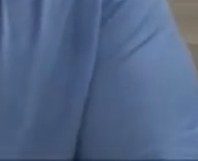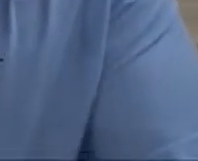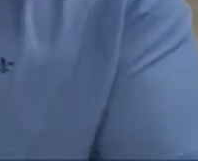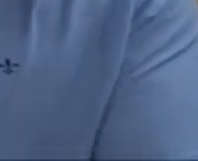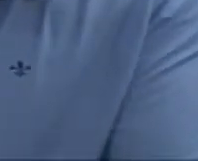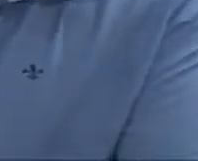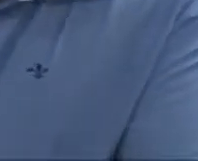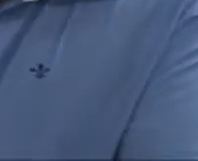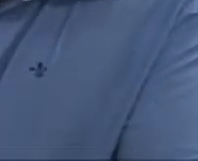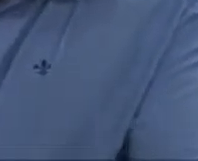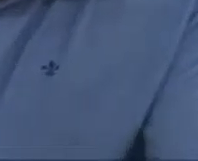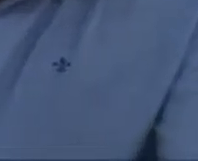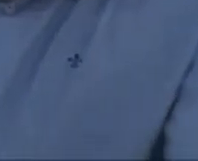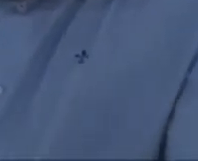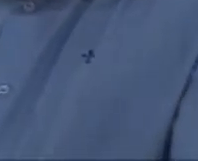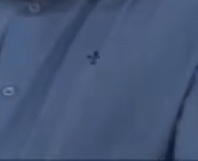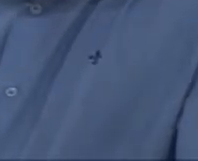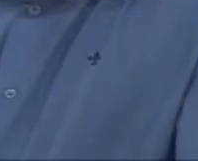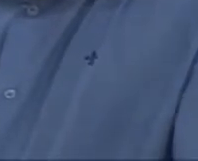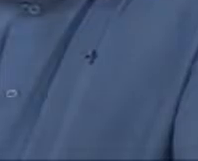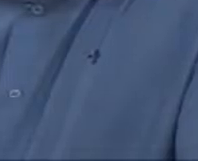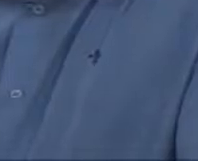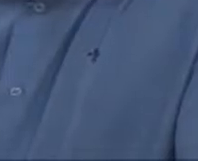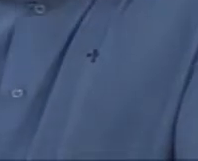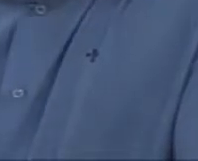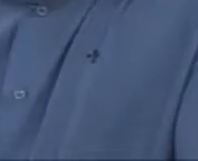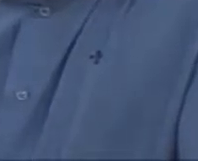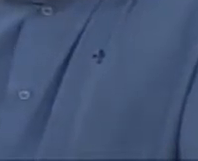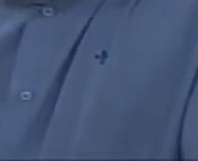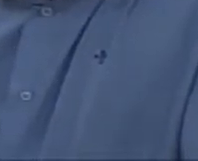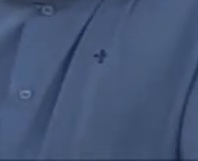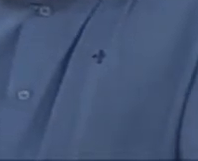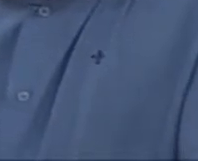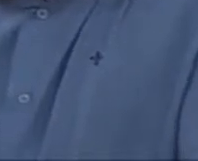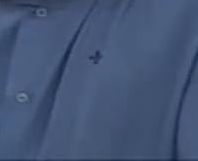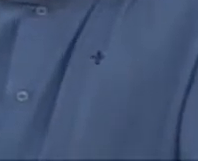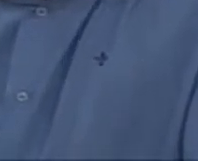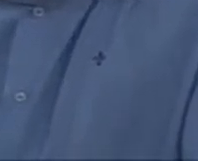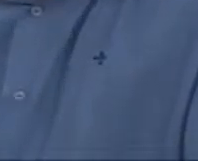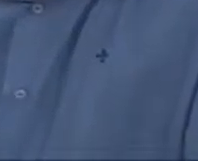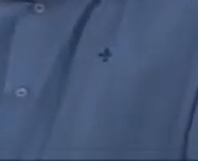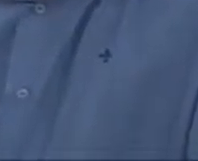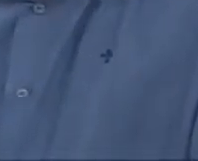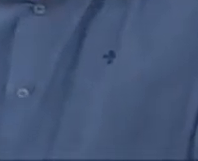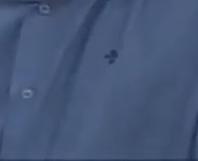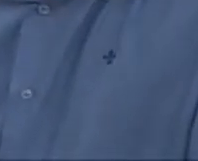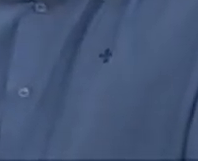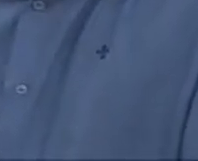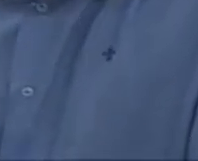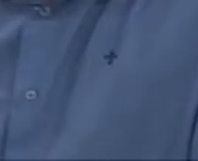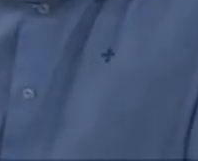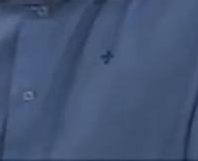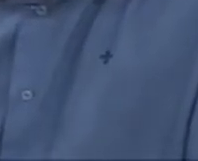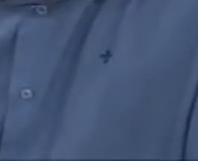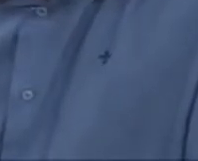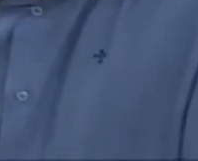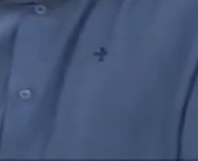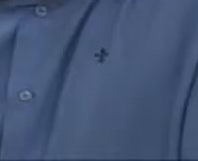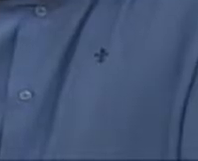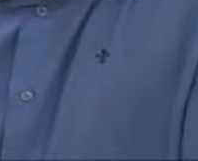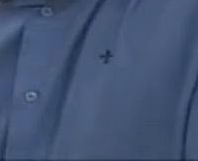eu acredito que as ideias dos vereadores que também opinaram no projeto foi contemplada, assim como em outros projetos que